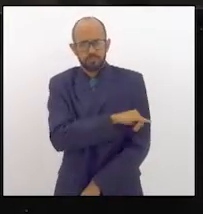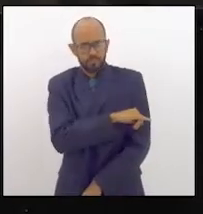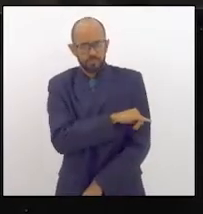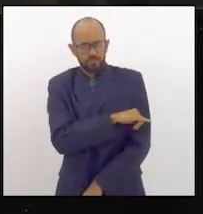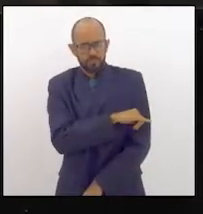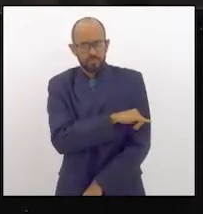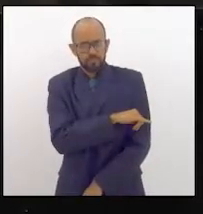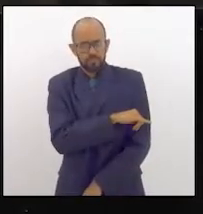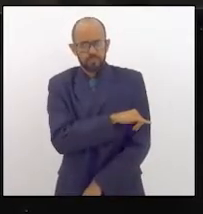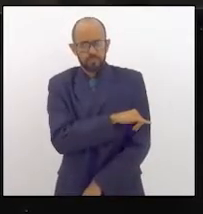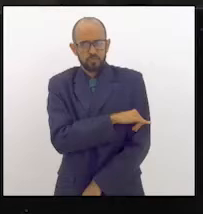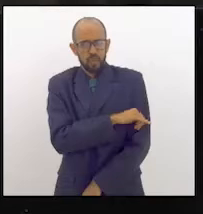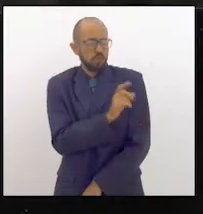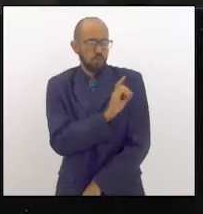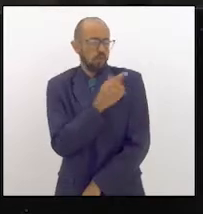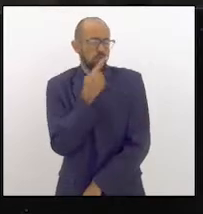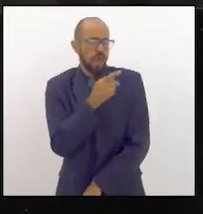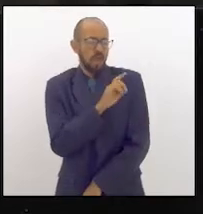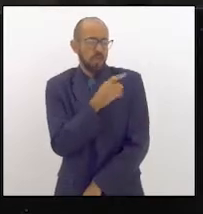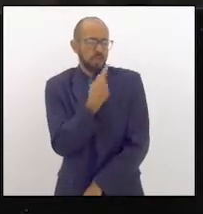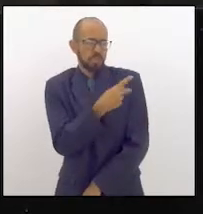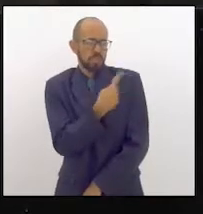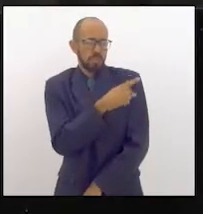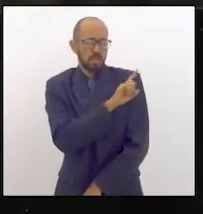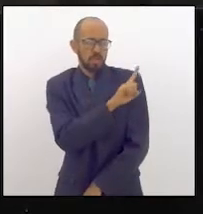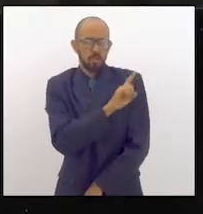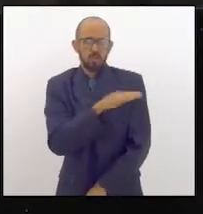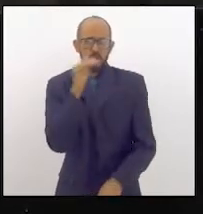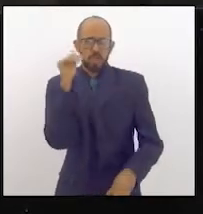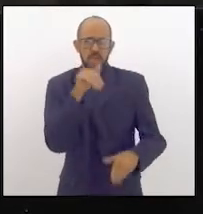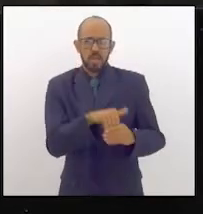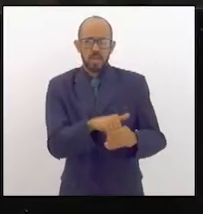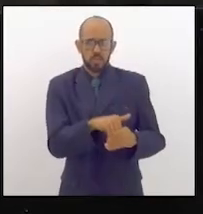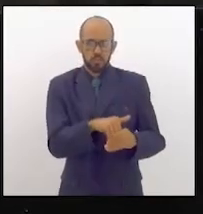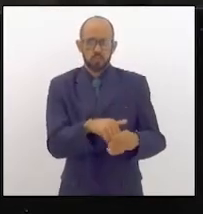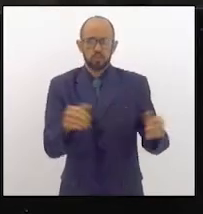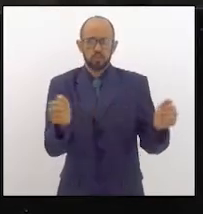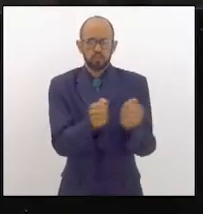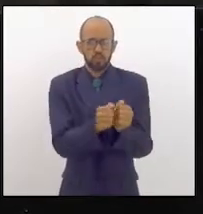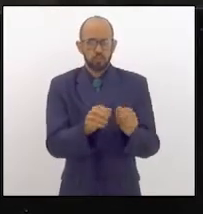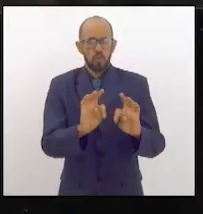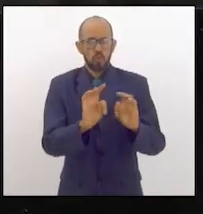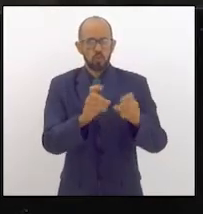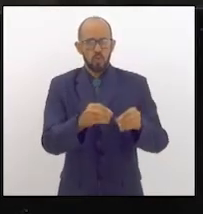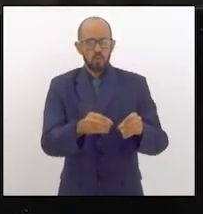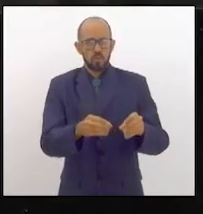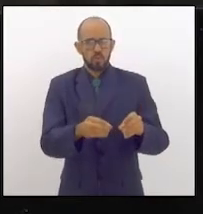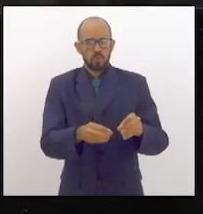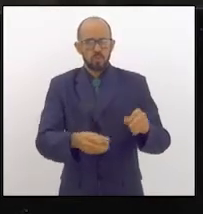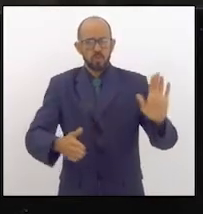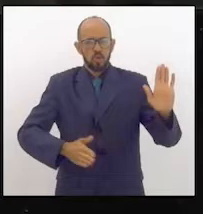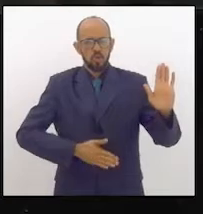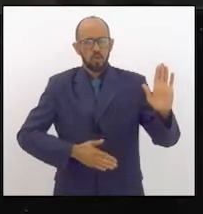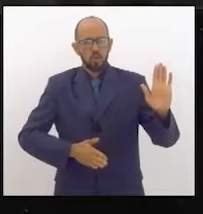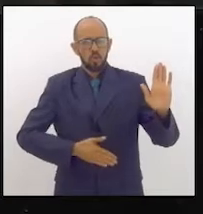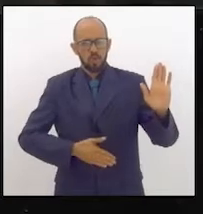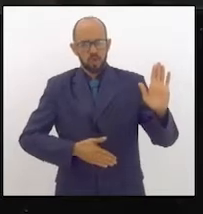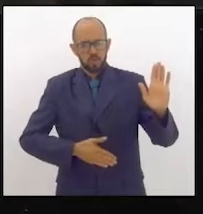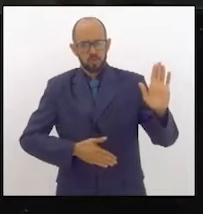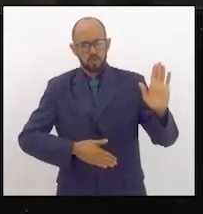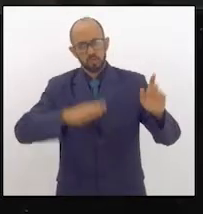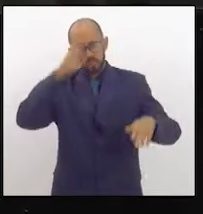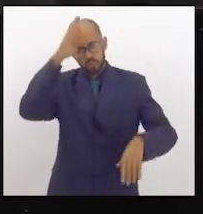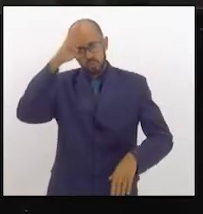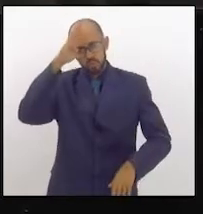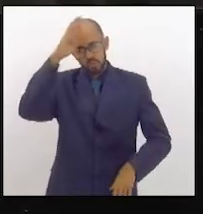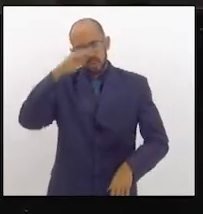não vou falar aqui do governo diz que foi eleito junto com a corja e do governo